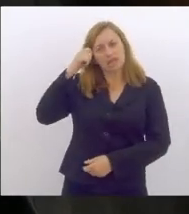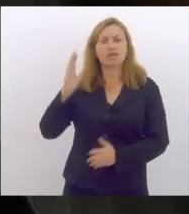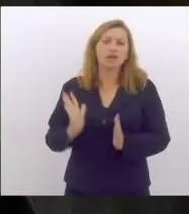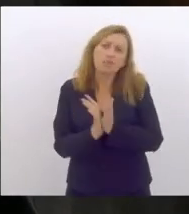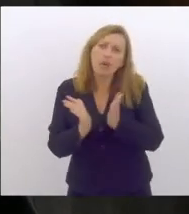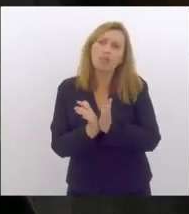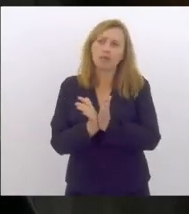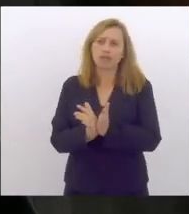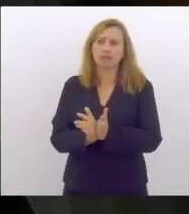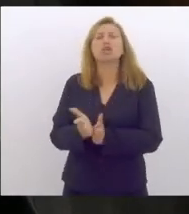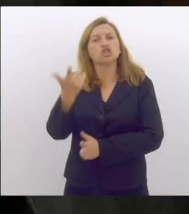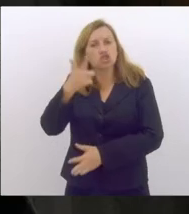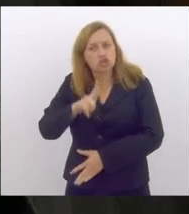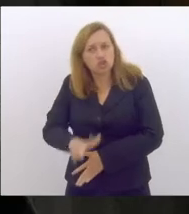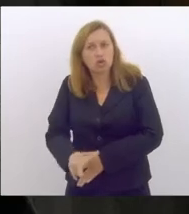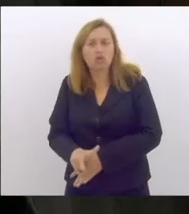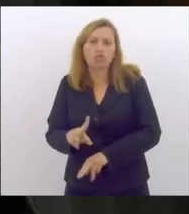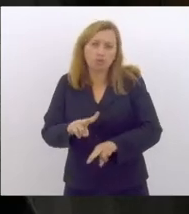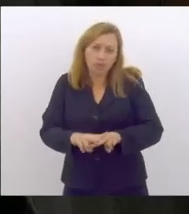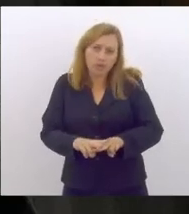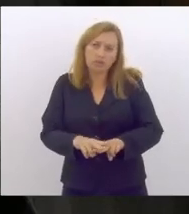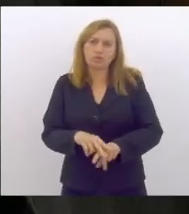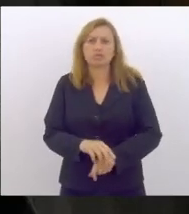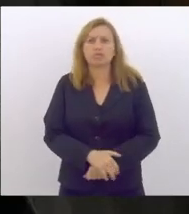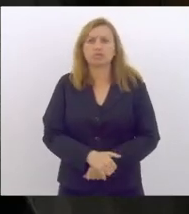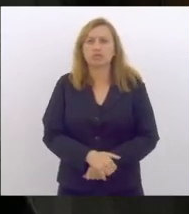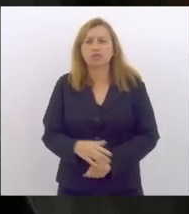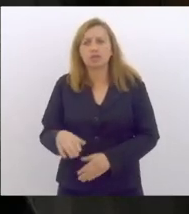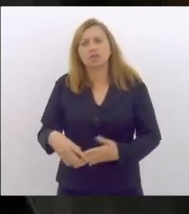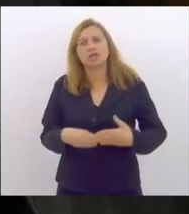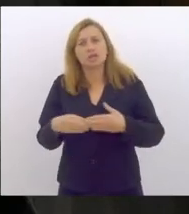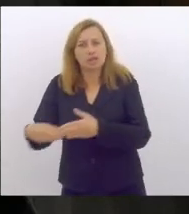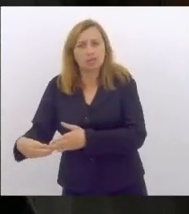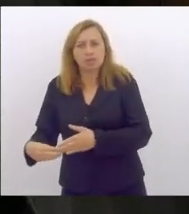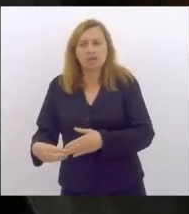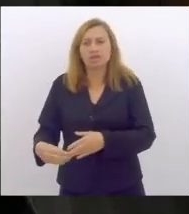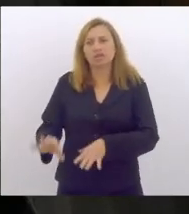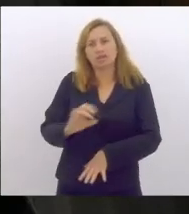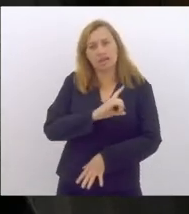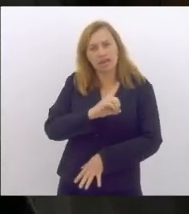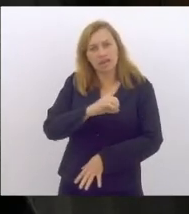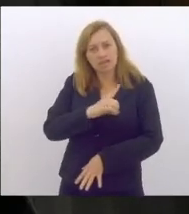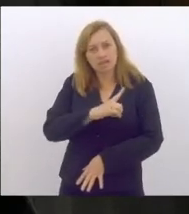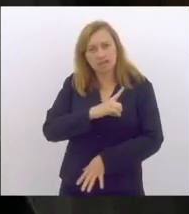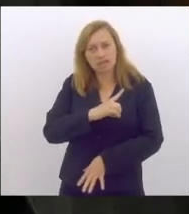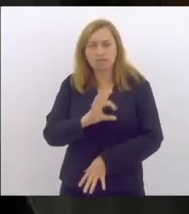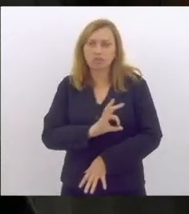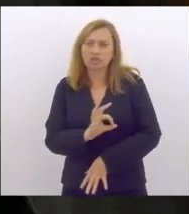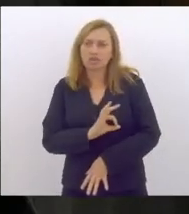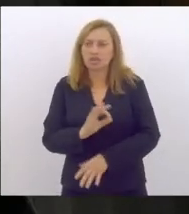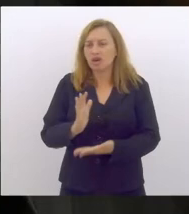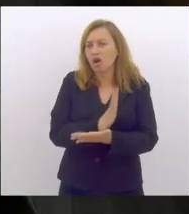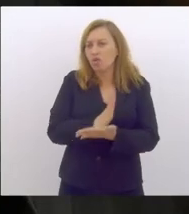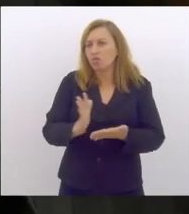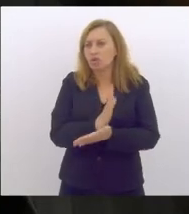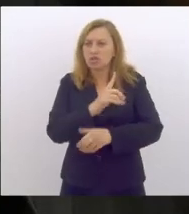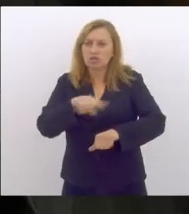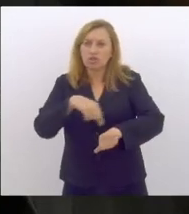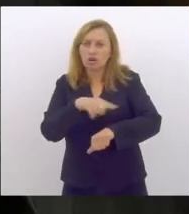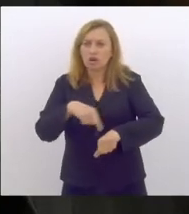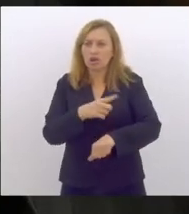é pobre foi novamente detido encaminhado a uma delegacia de polícia onde ficou algumas horas sabe por quê